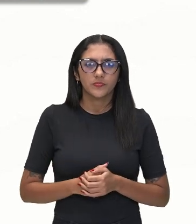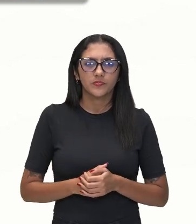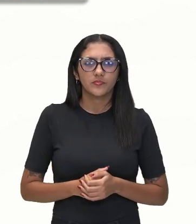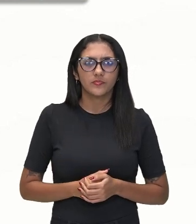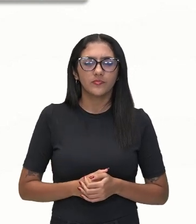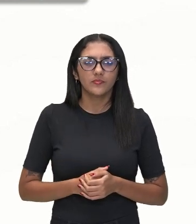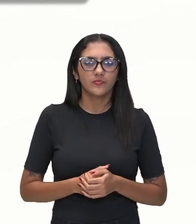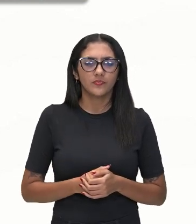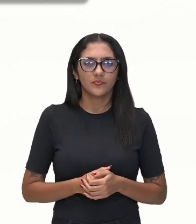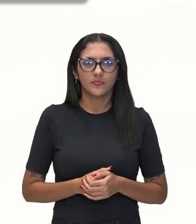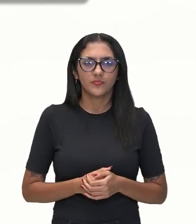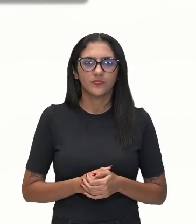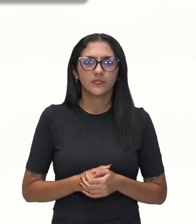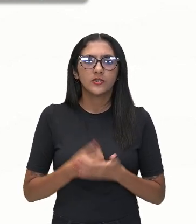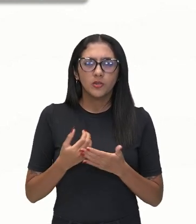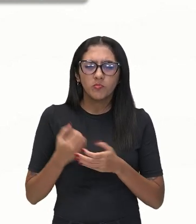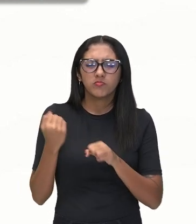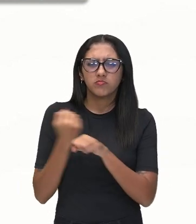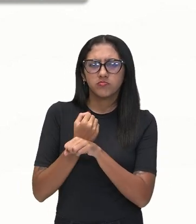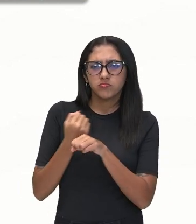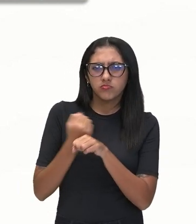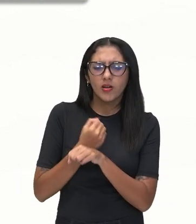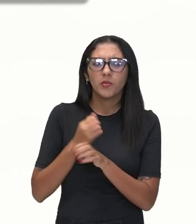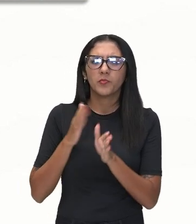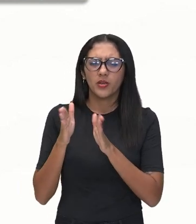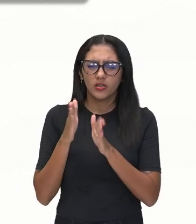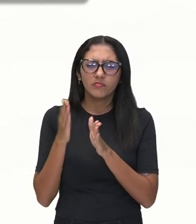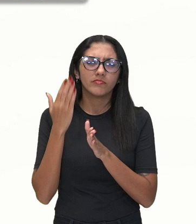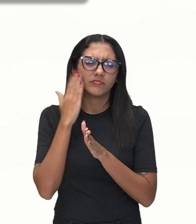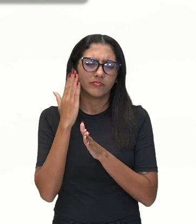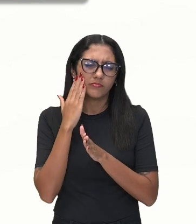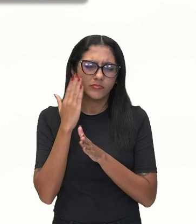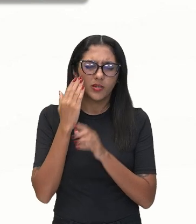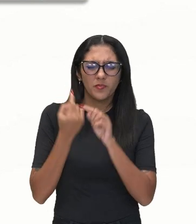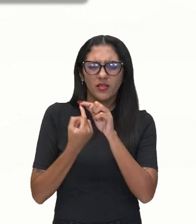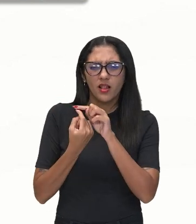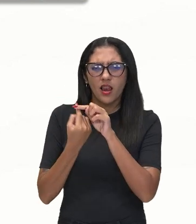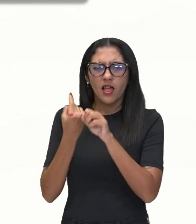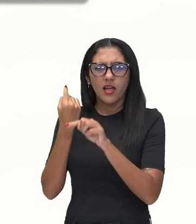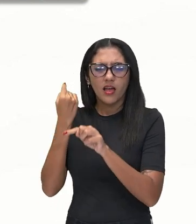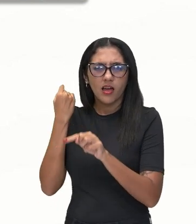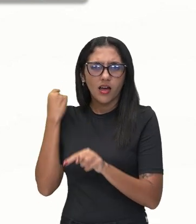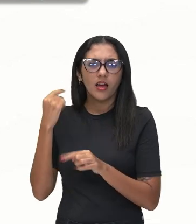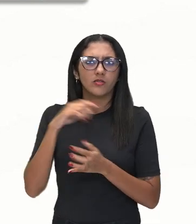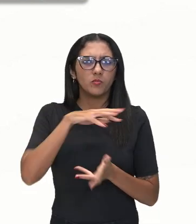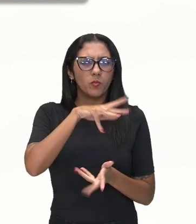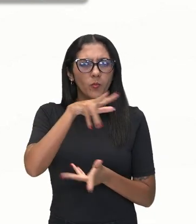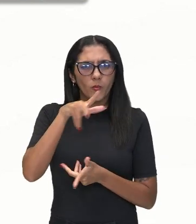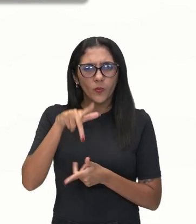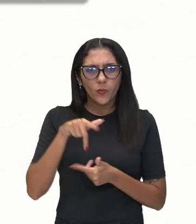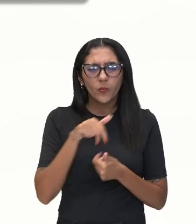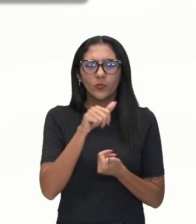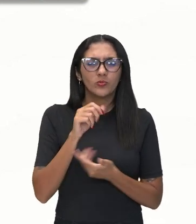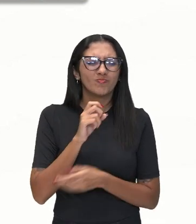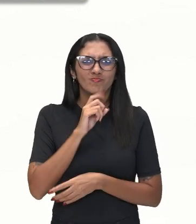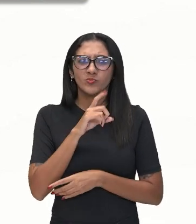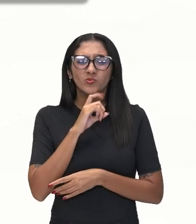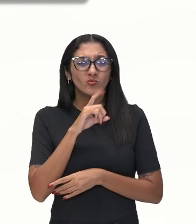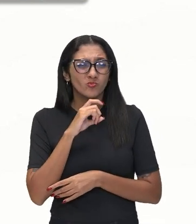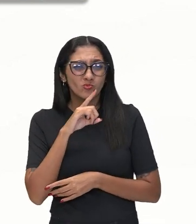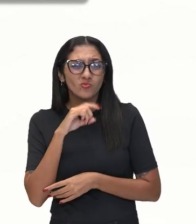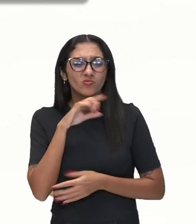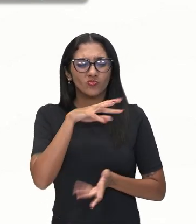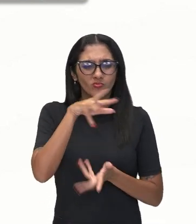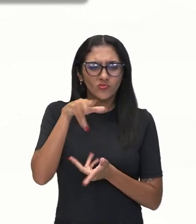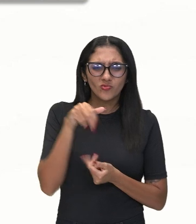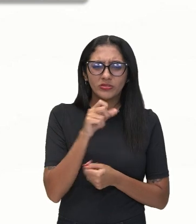de todo esse tempo, olha, desde o início, quando a Terra primitiva não tinha as condições ideais